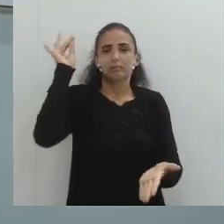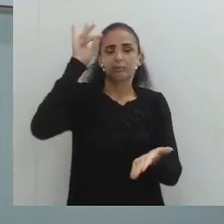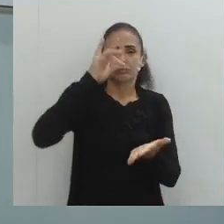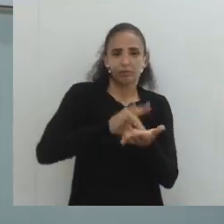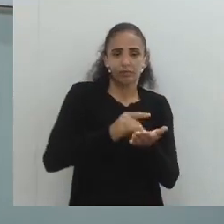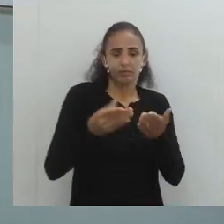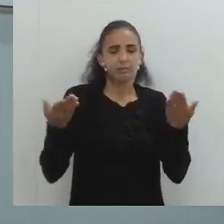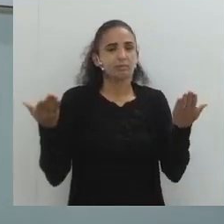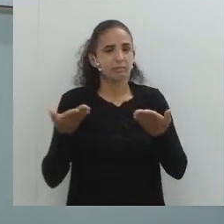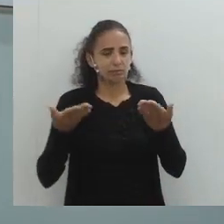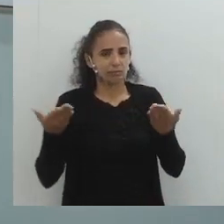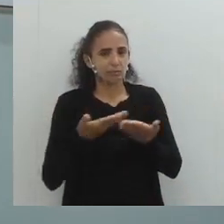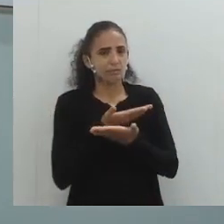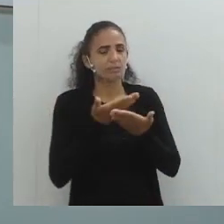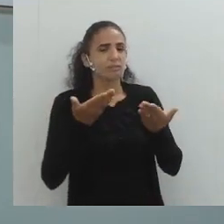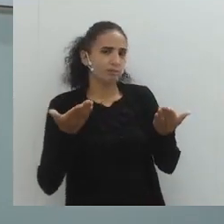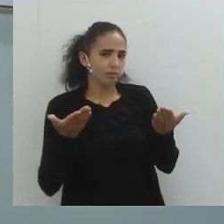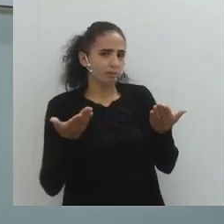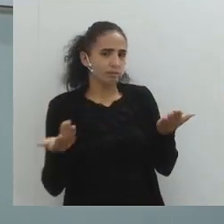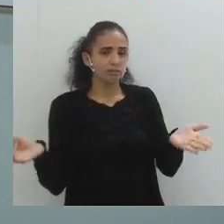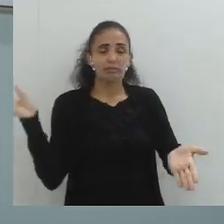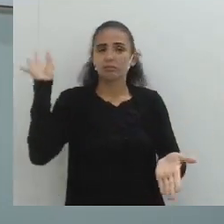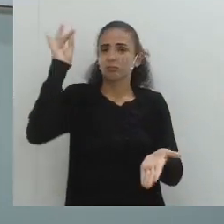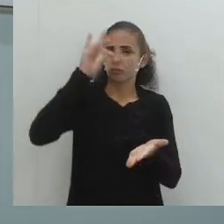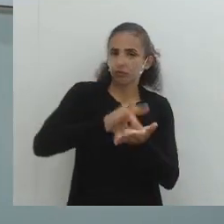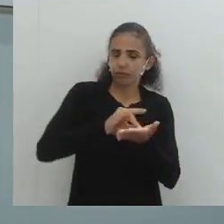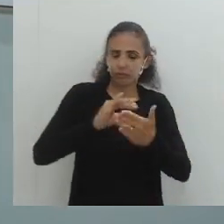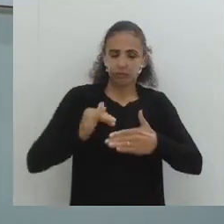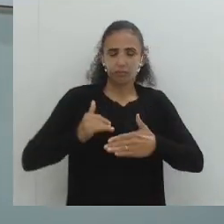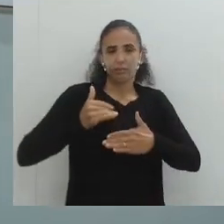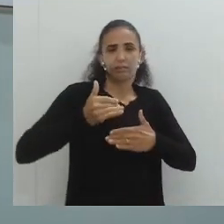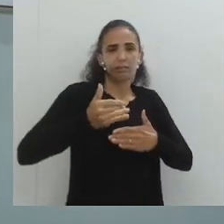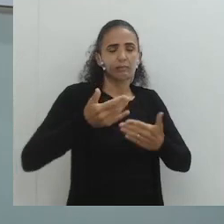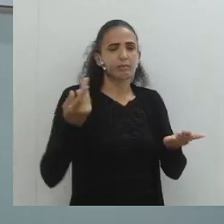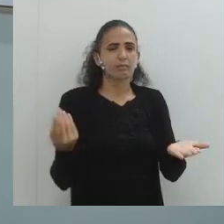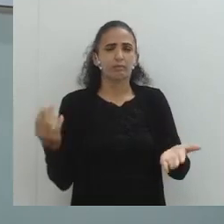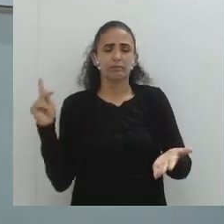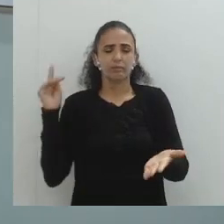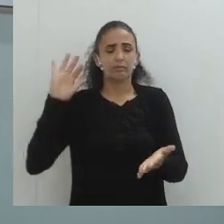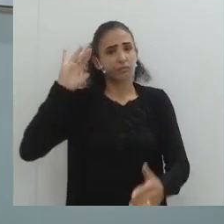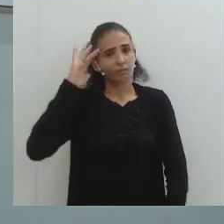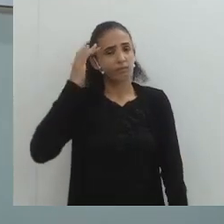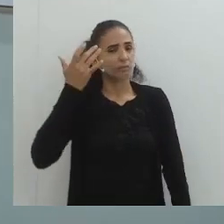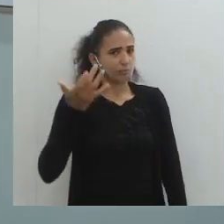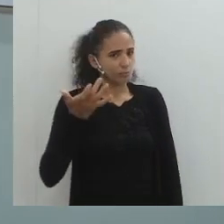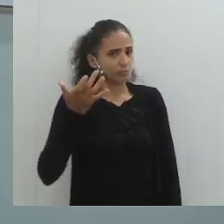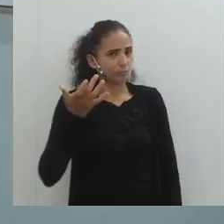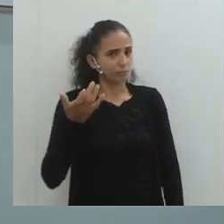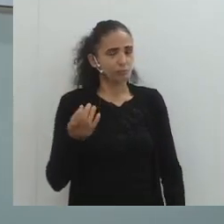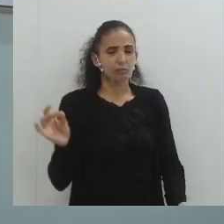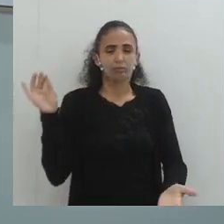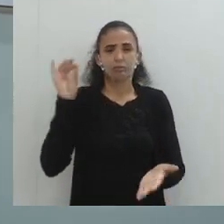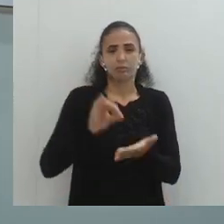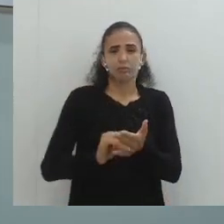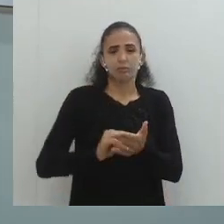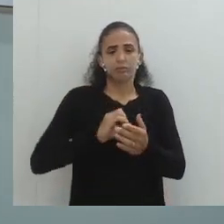e o presente. Essa última realidade presente vê o quanto isso é atual. Essa definição foi